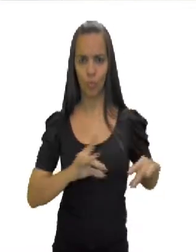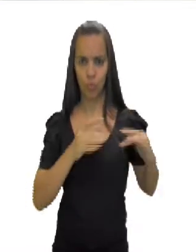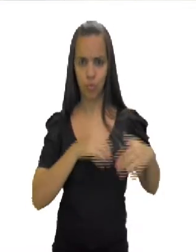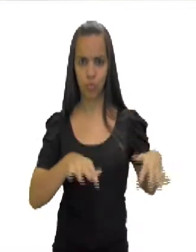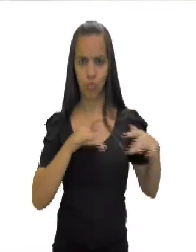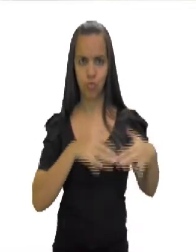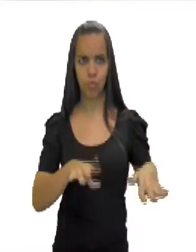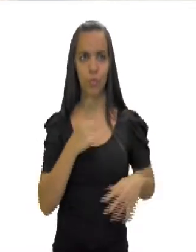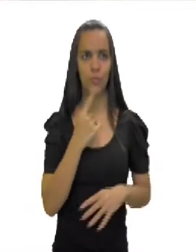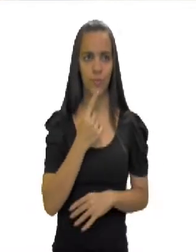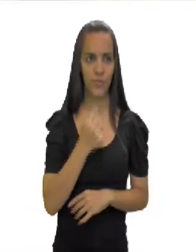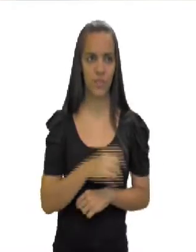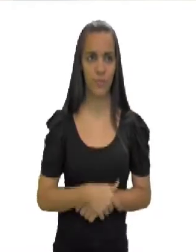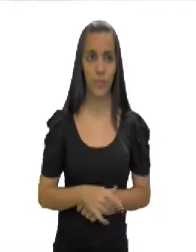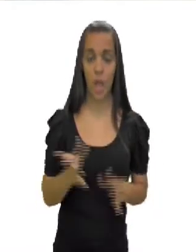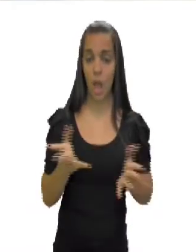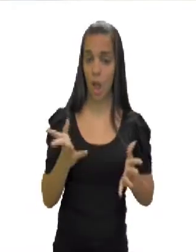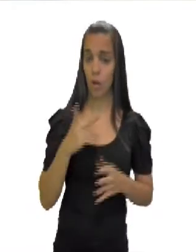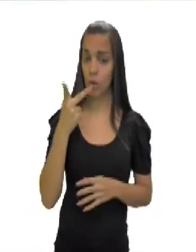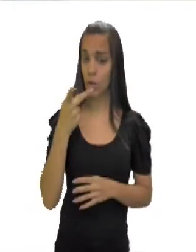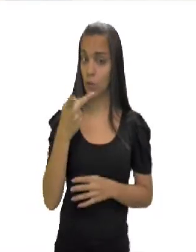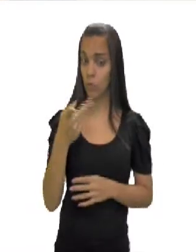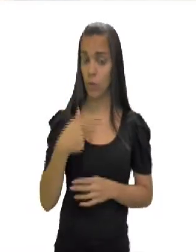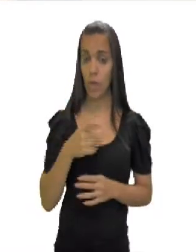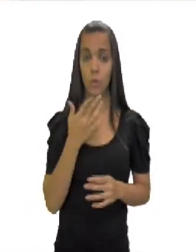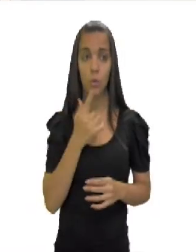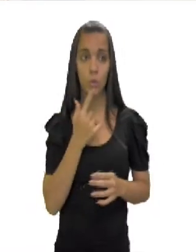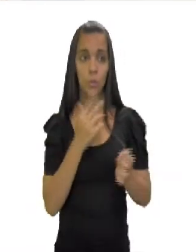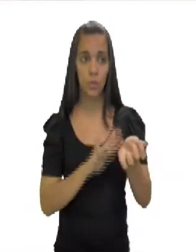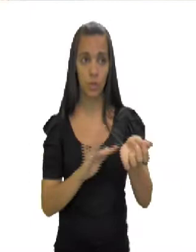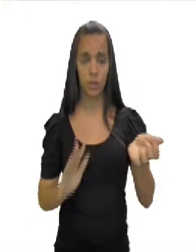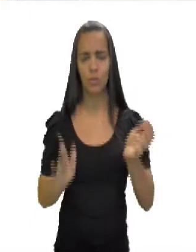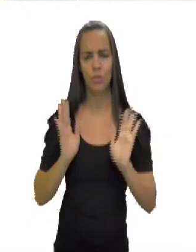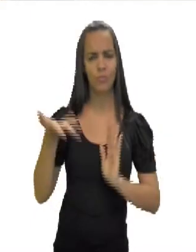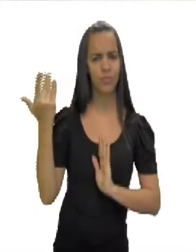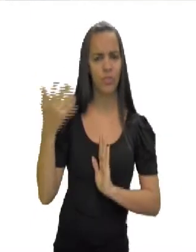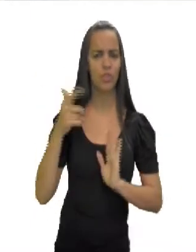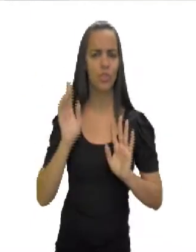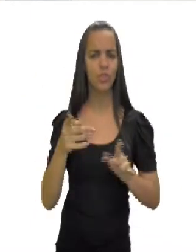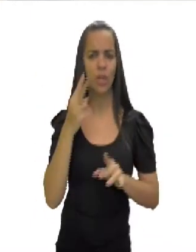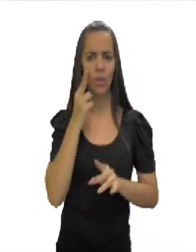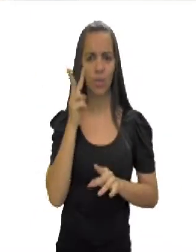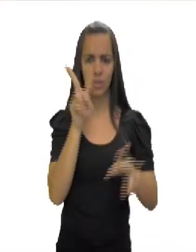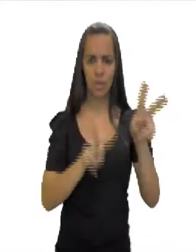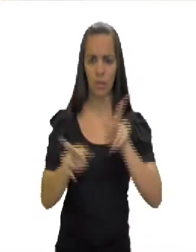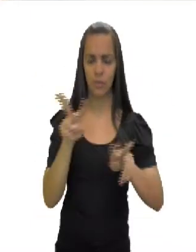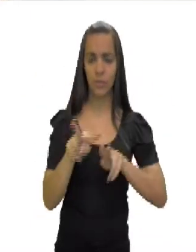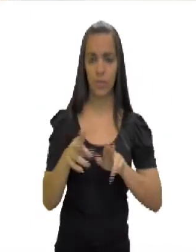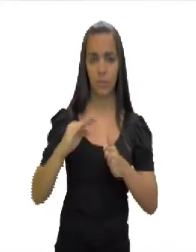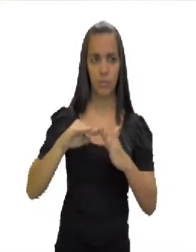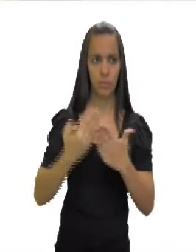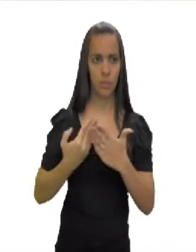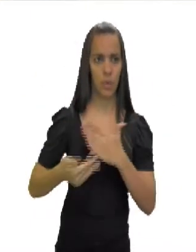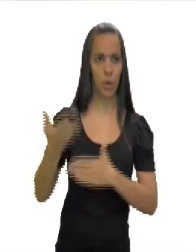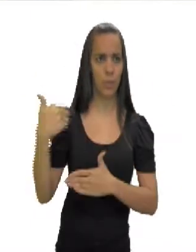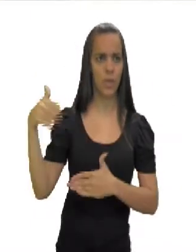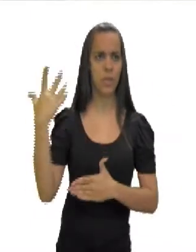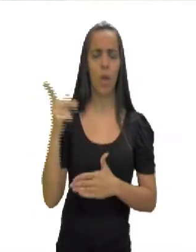Então, agora nós vamos para sangue. Nós já revisamos um pouquinho da aula passada. O que compõe o